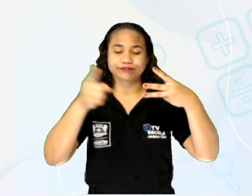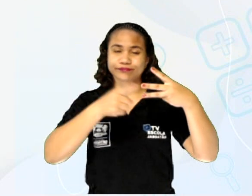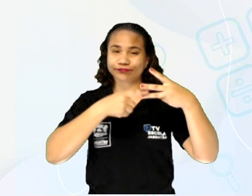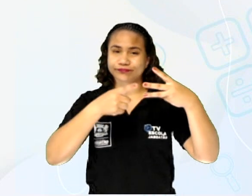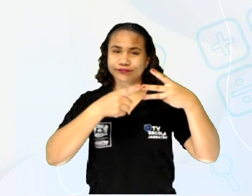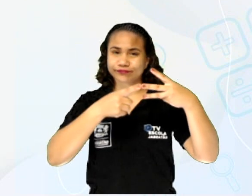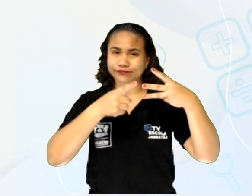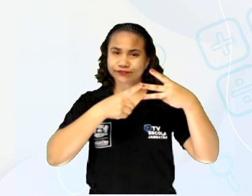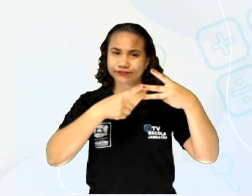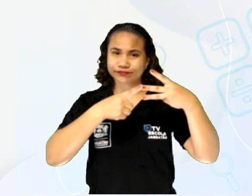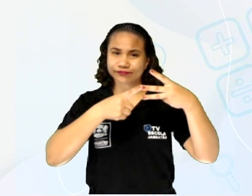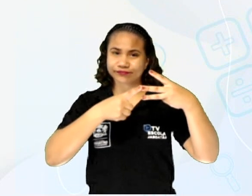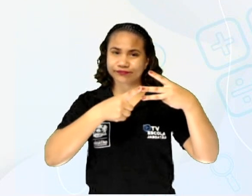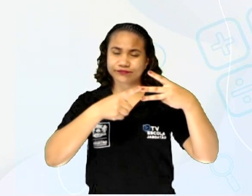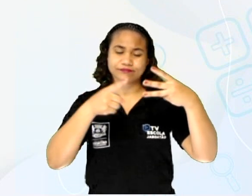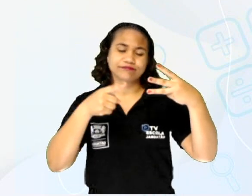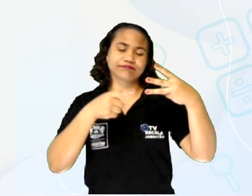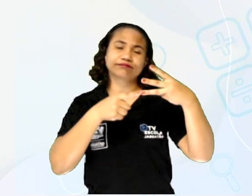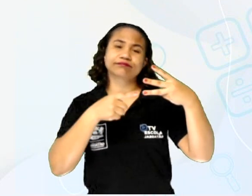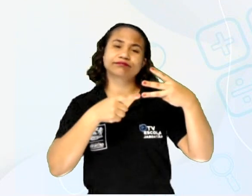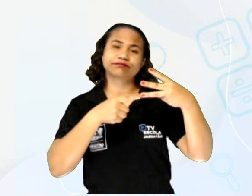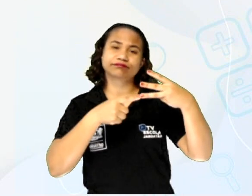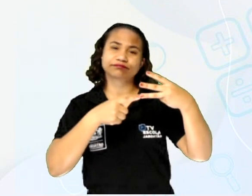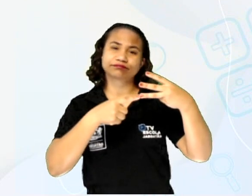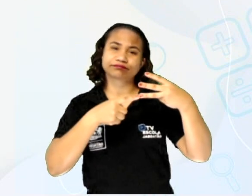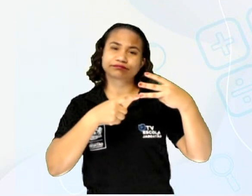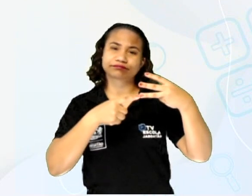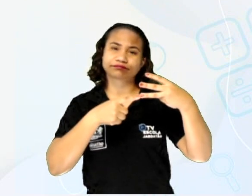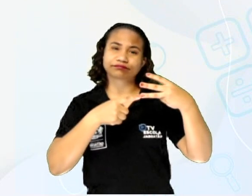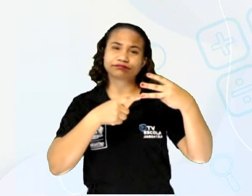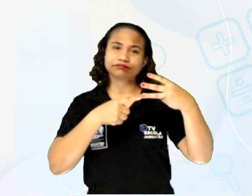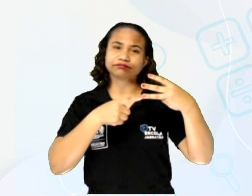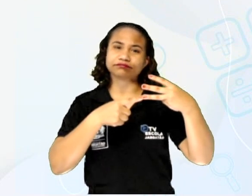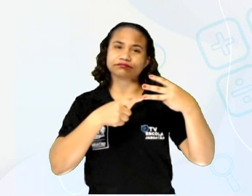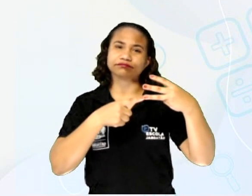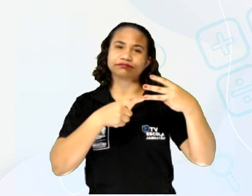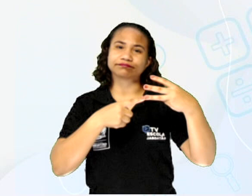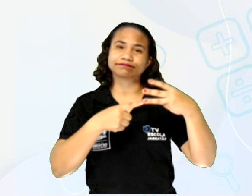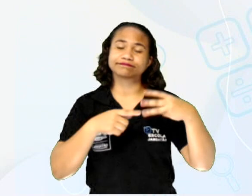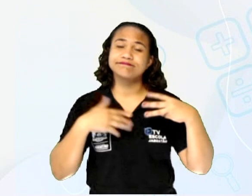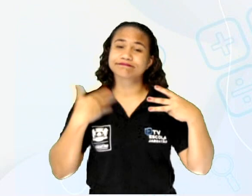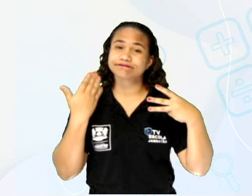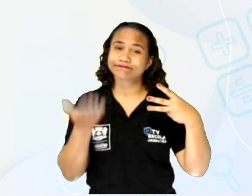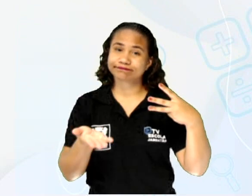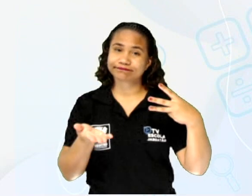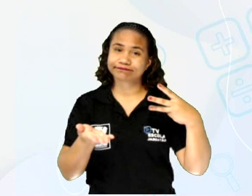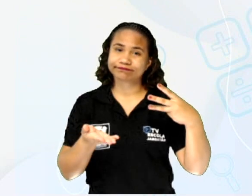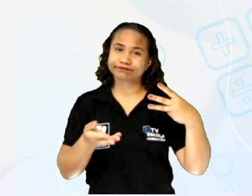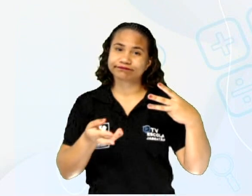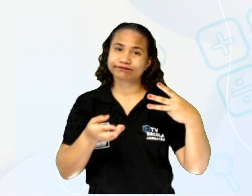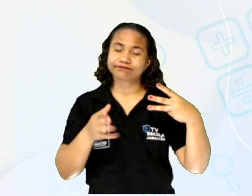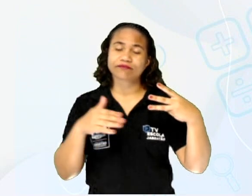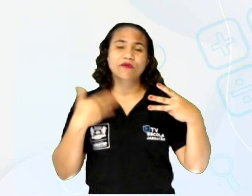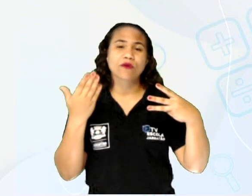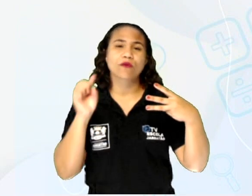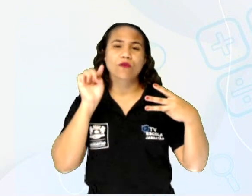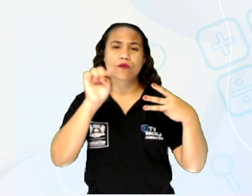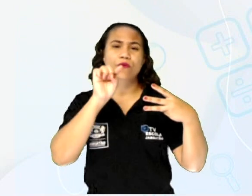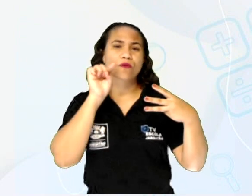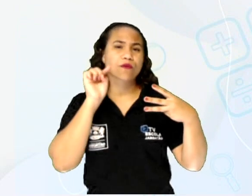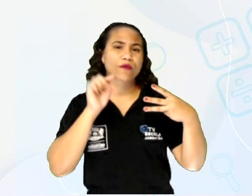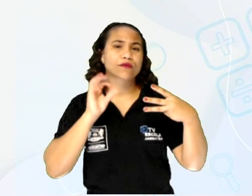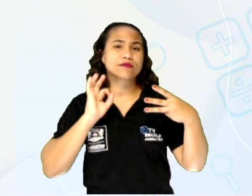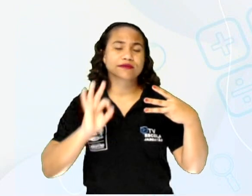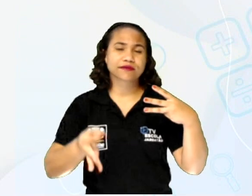amn't upset ou I not am upset. E aí, qual é que está